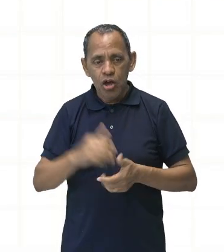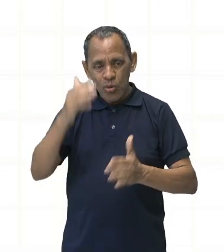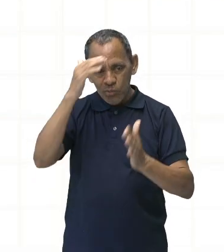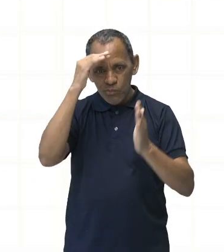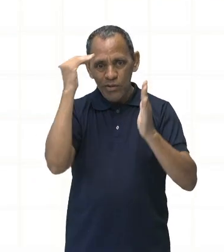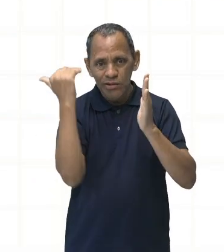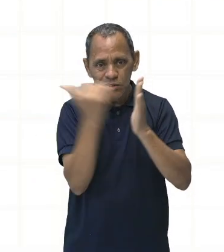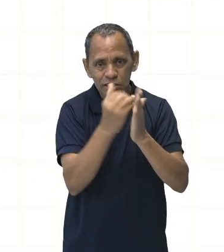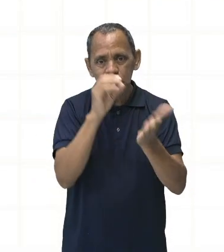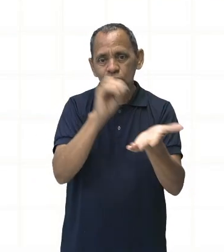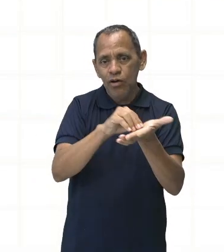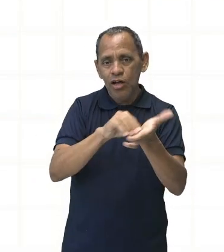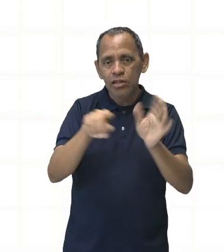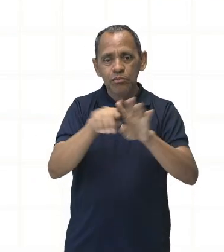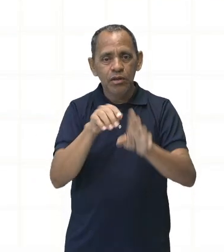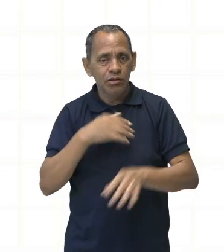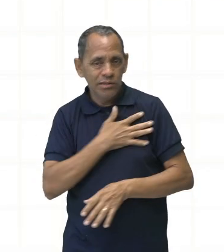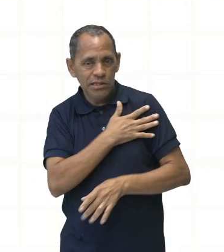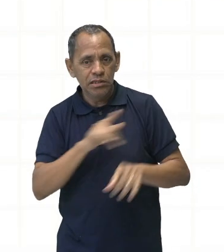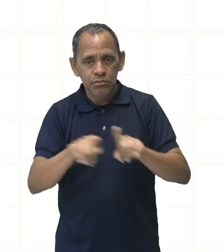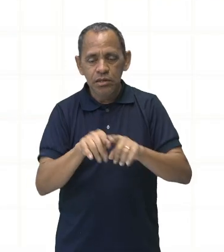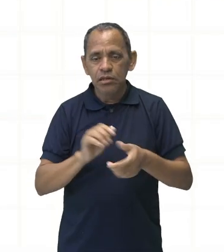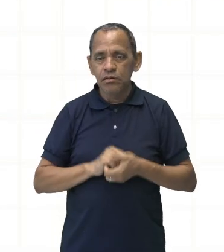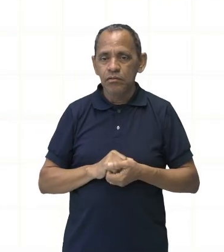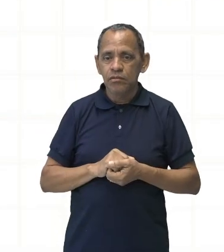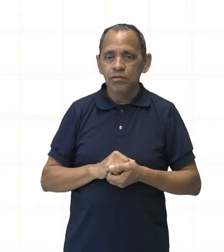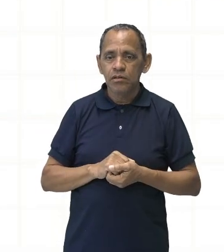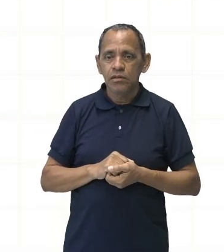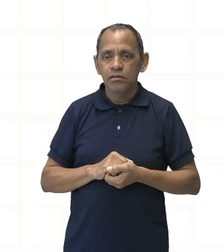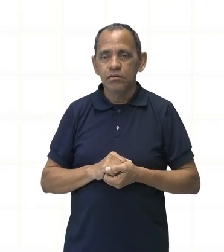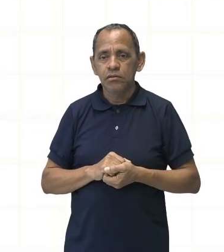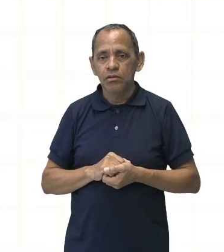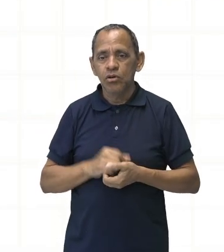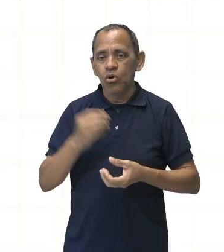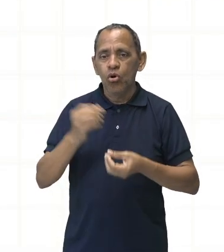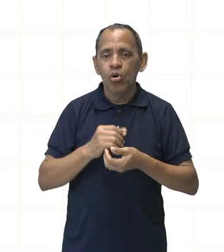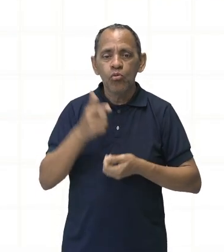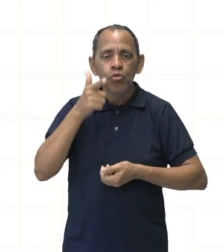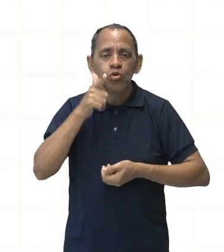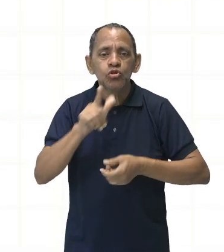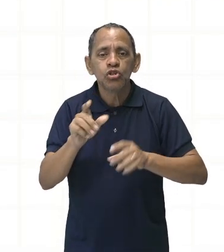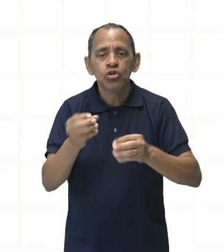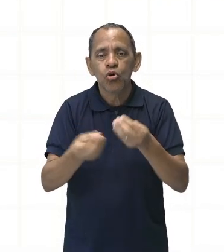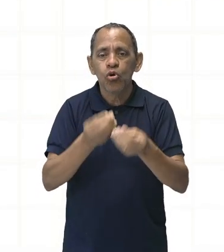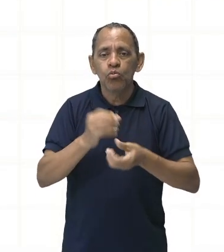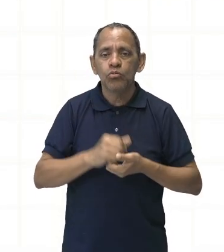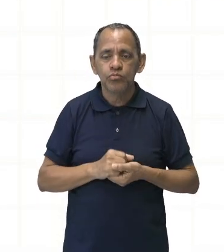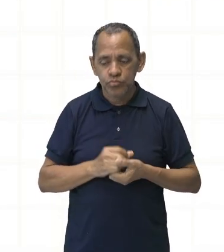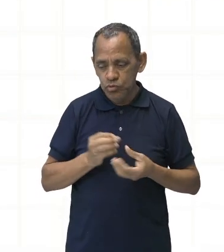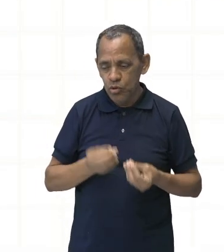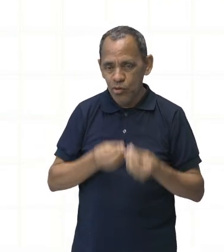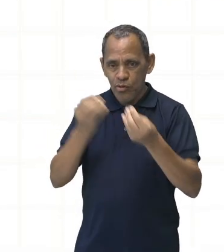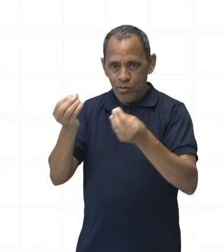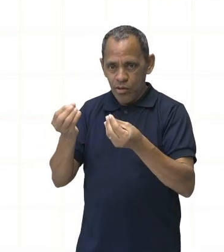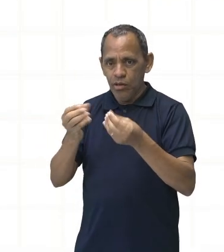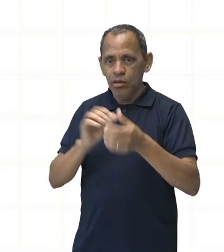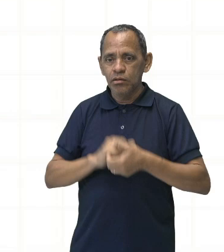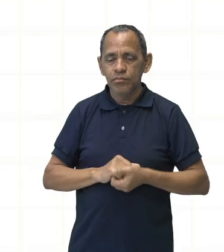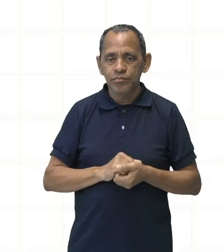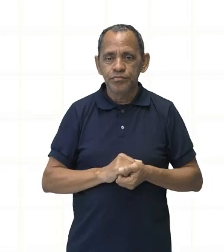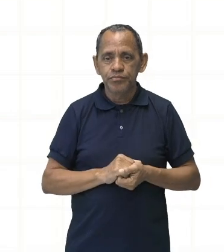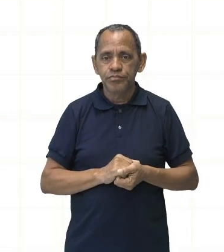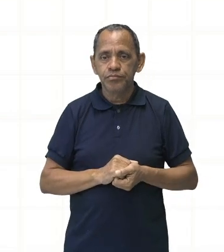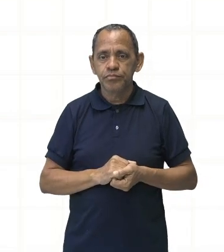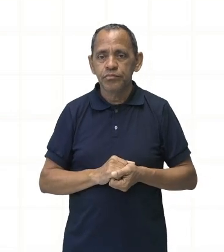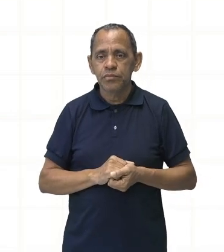acabar aumentando o ressentimento dos oficiais que estavam sendo, né, ali cortejados pelos republicanos. E aí o